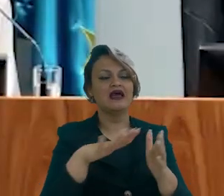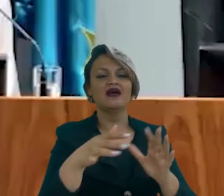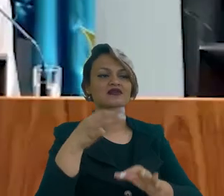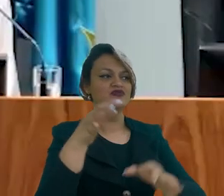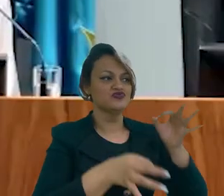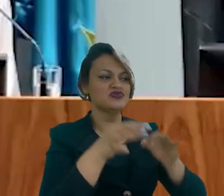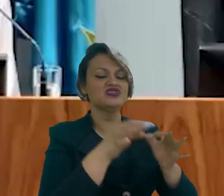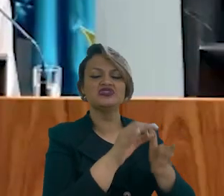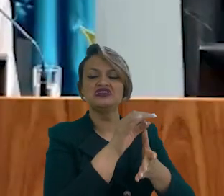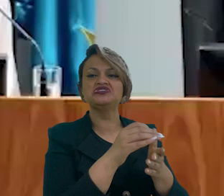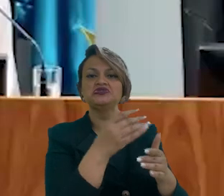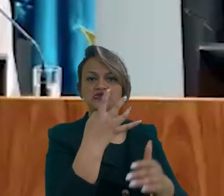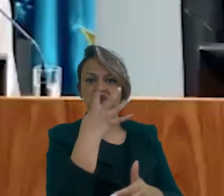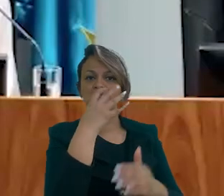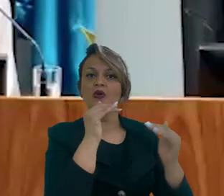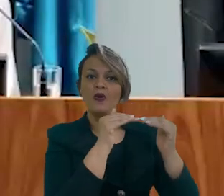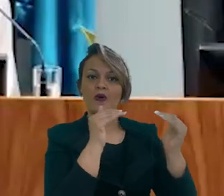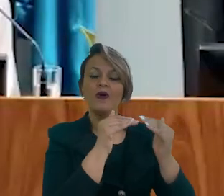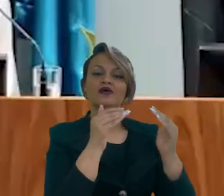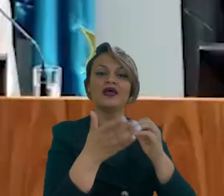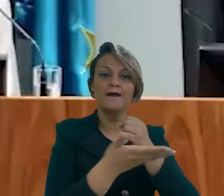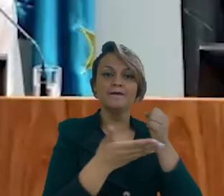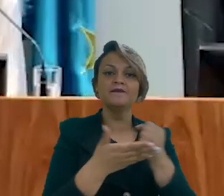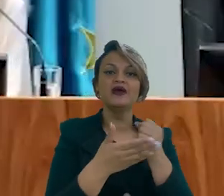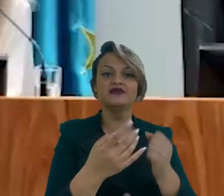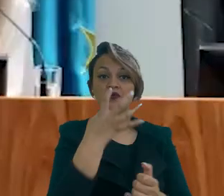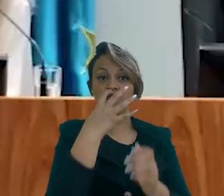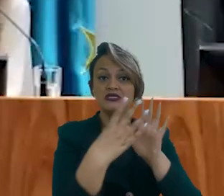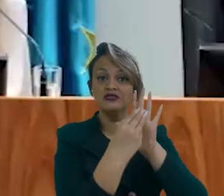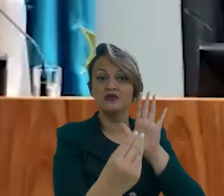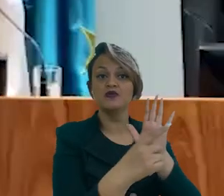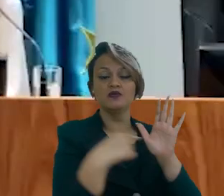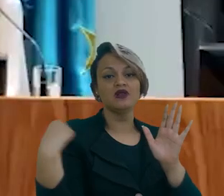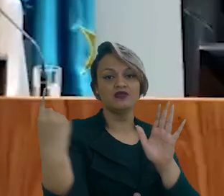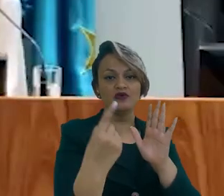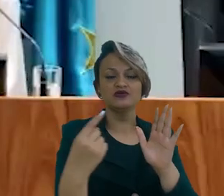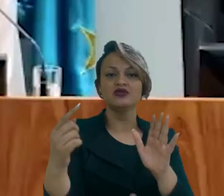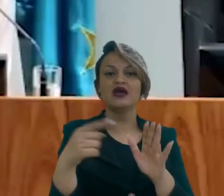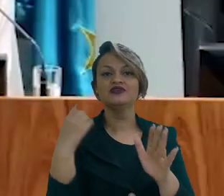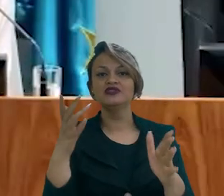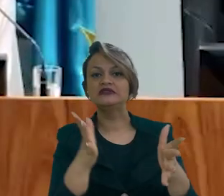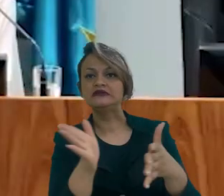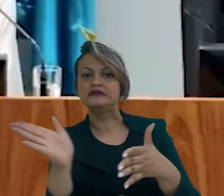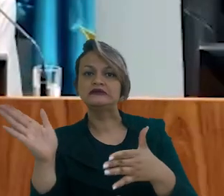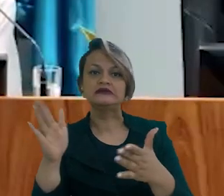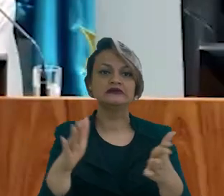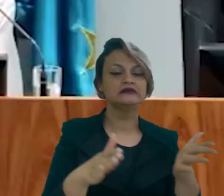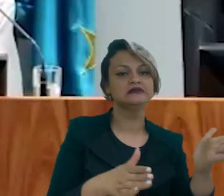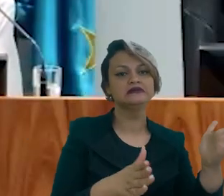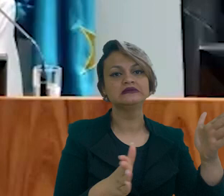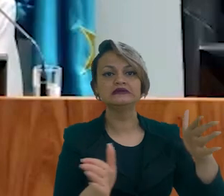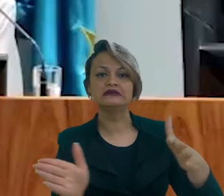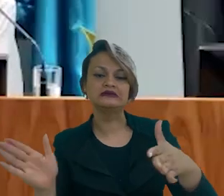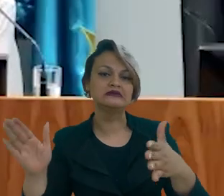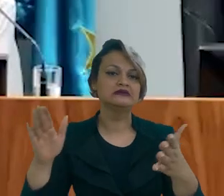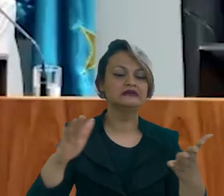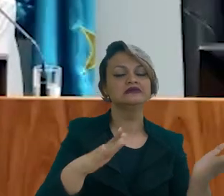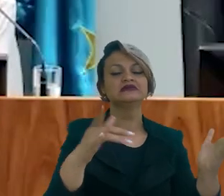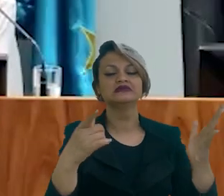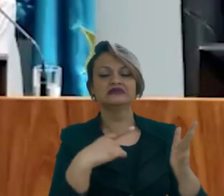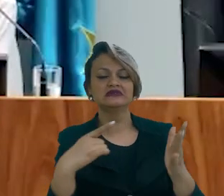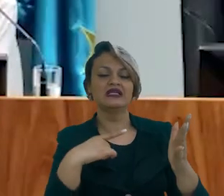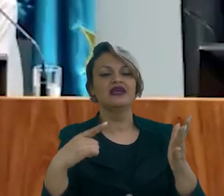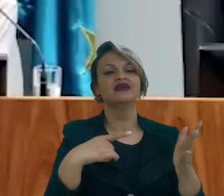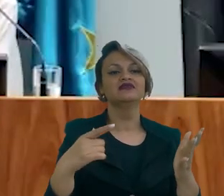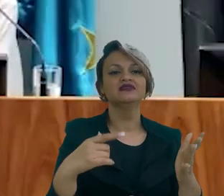os princípios atribuídos ao jurista opinião na verdade deveriam guiar Todos nós né e muitas vezes nos perdemos em outros percalços na